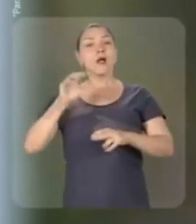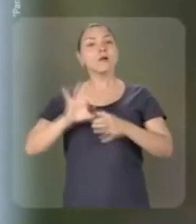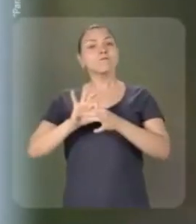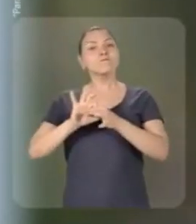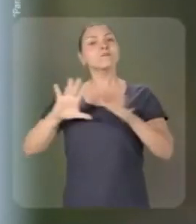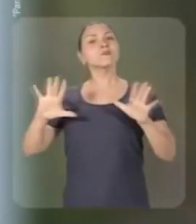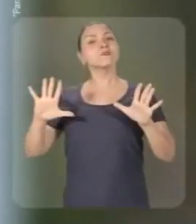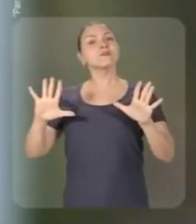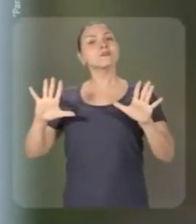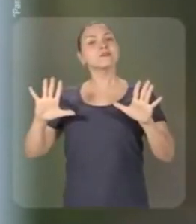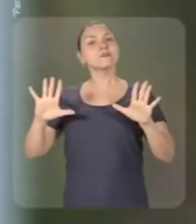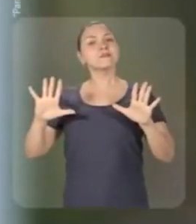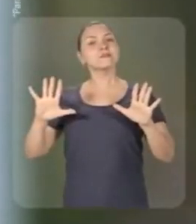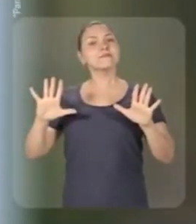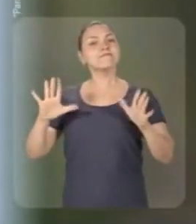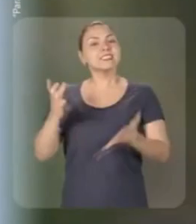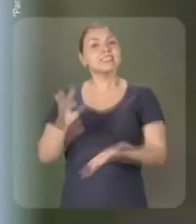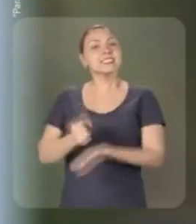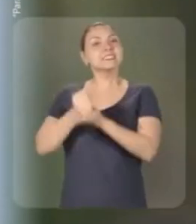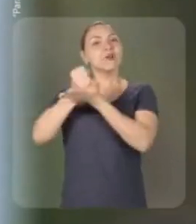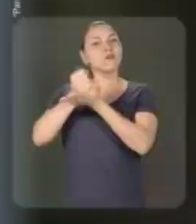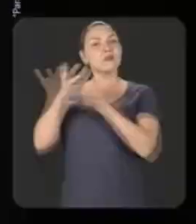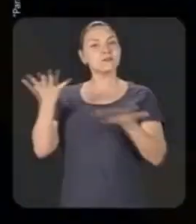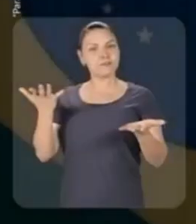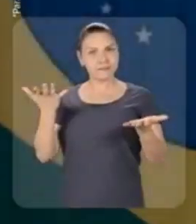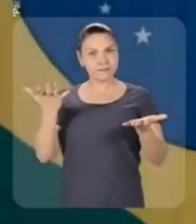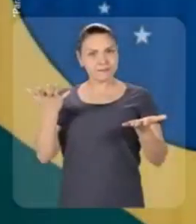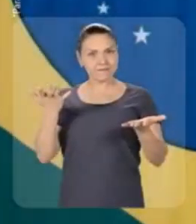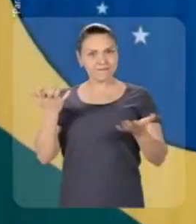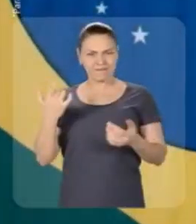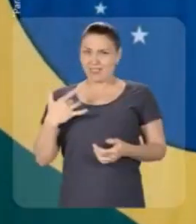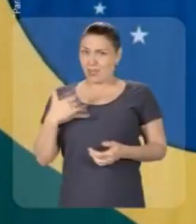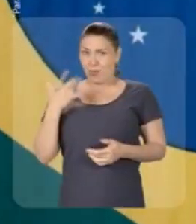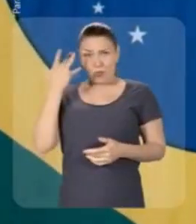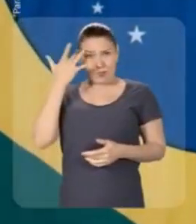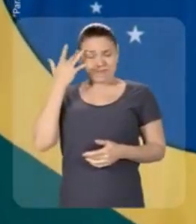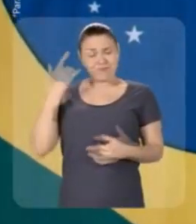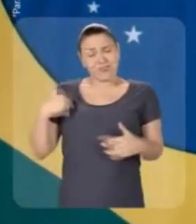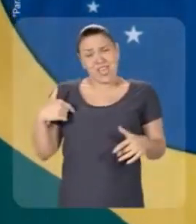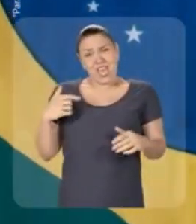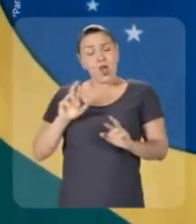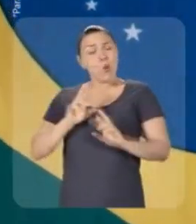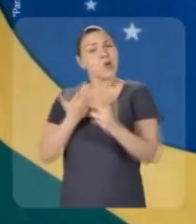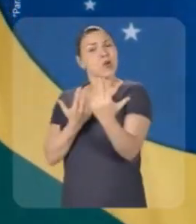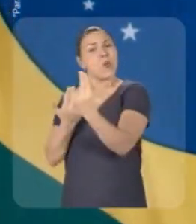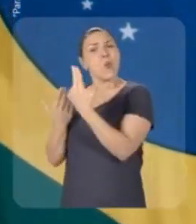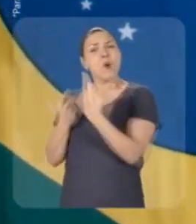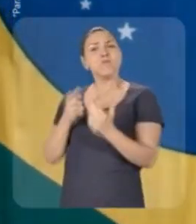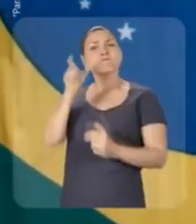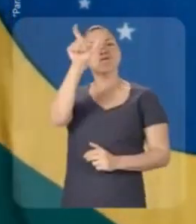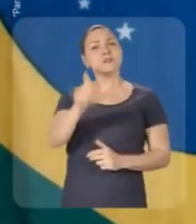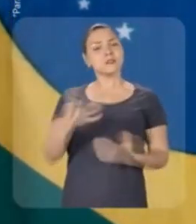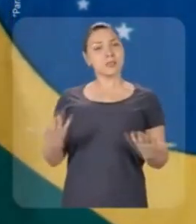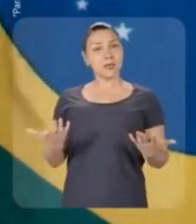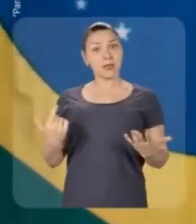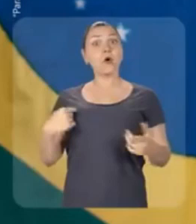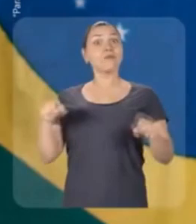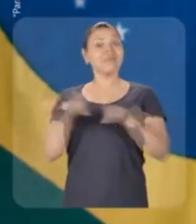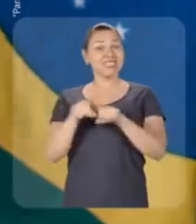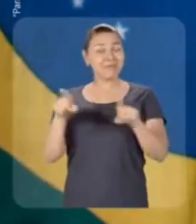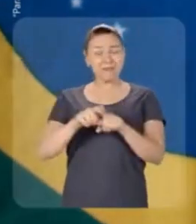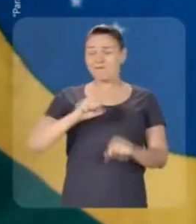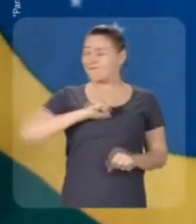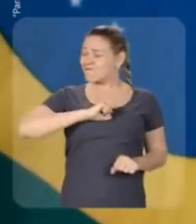vítima liberta e salva. Eu não sou diferente de você. Eu